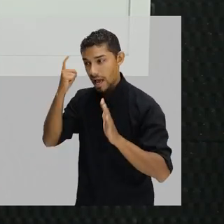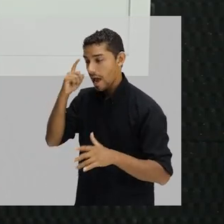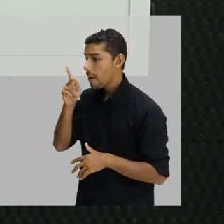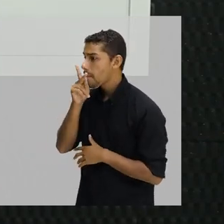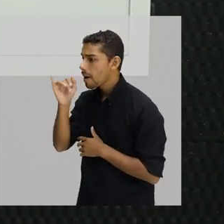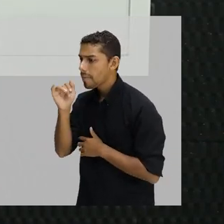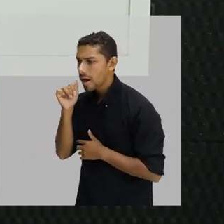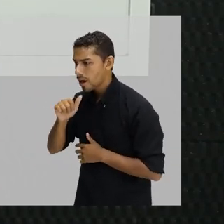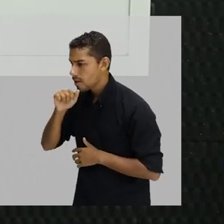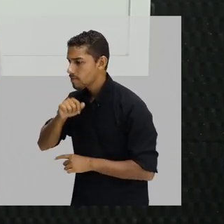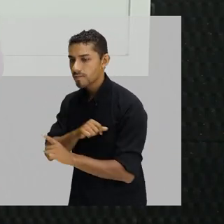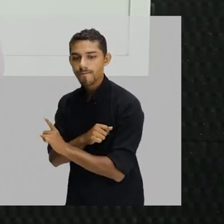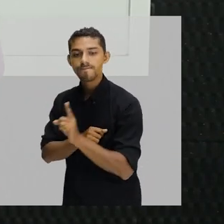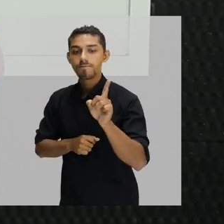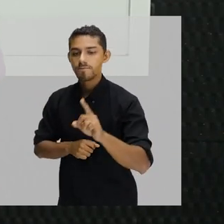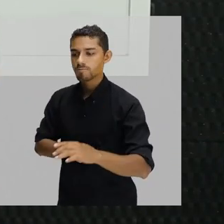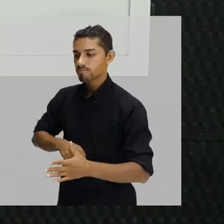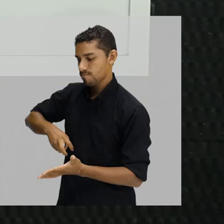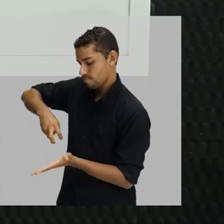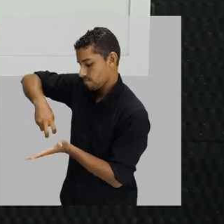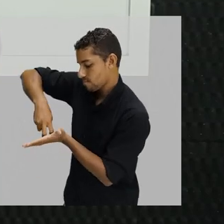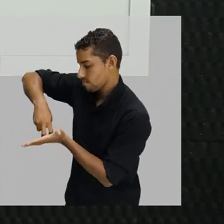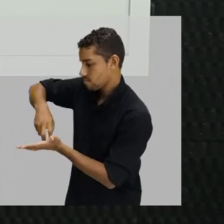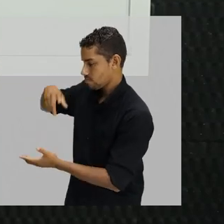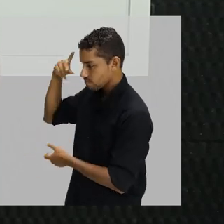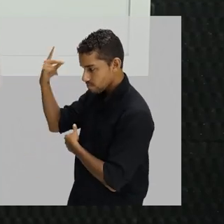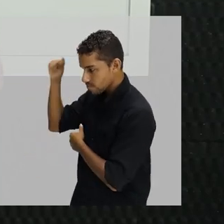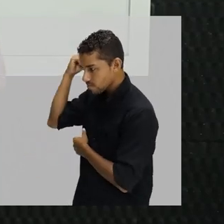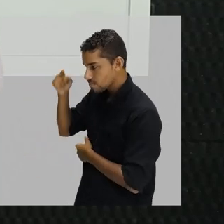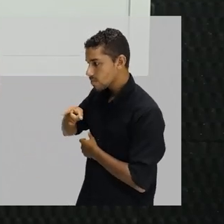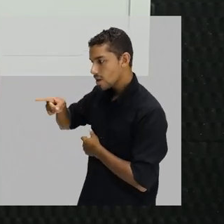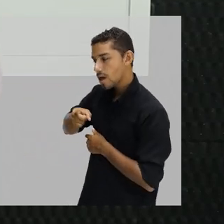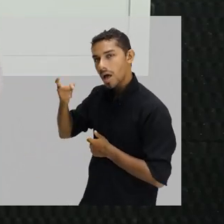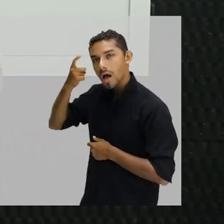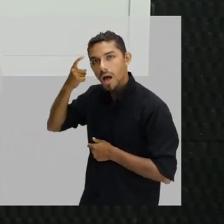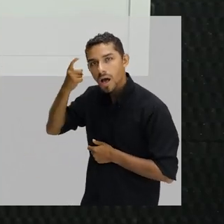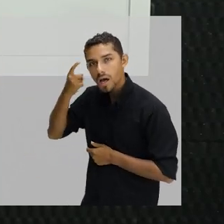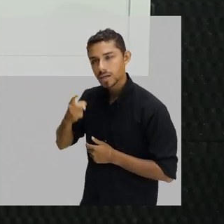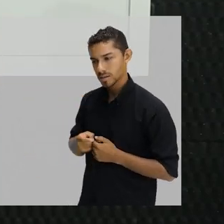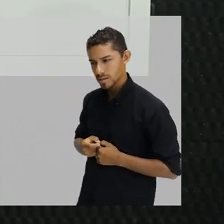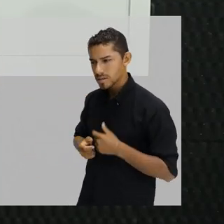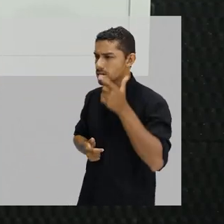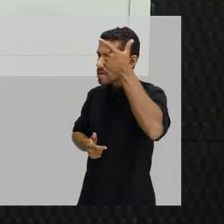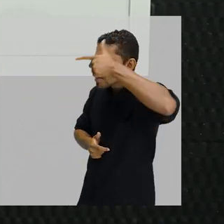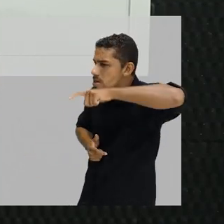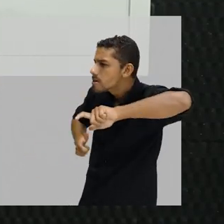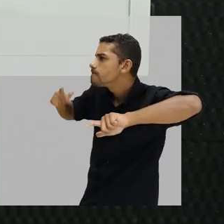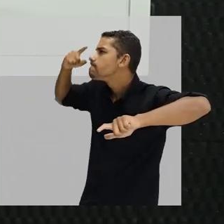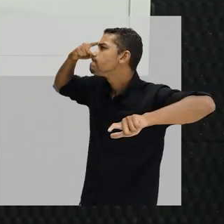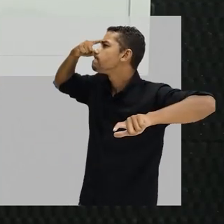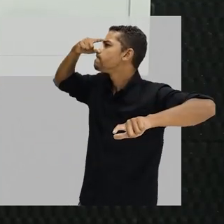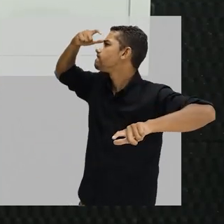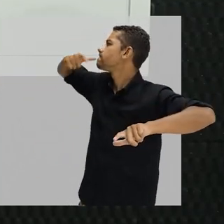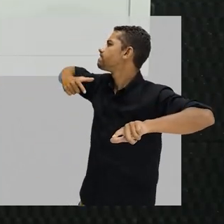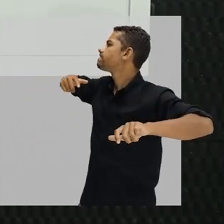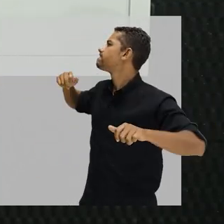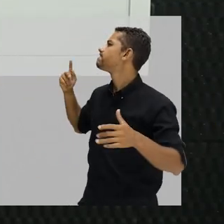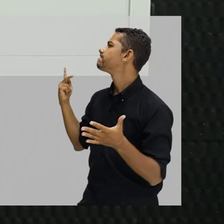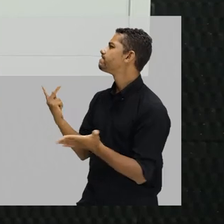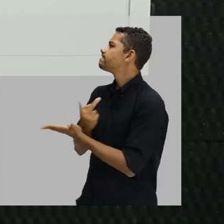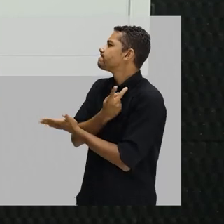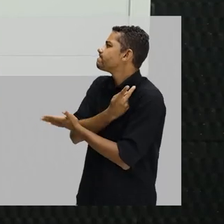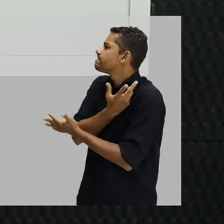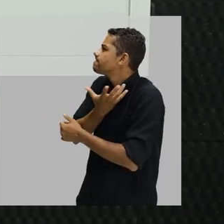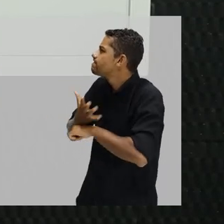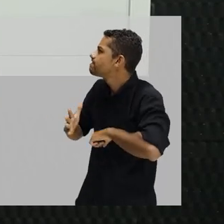papai e mamãe diz o quê? Ó, vai lá pro cantinho da reflexão. Isso é um castigo para ti. Por que que tu vai para lá? para tu reavaliar o que tu fizeste. Olha